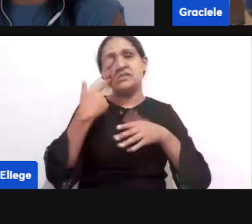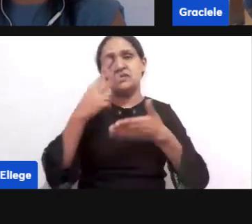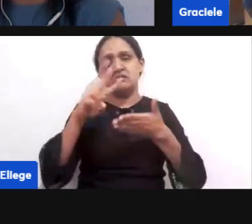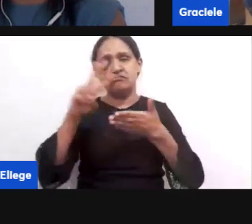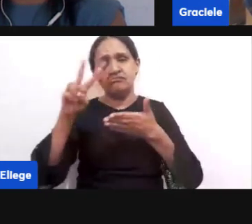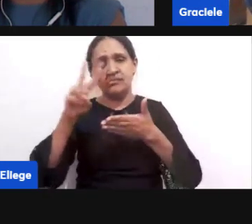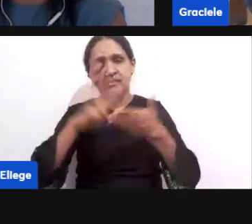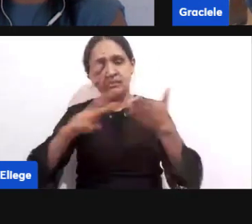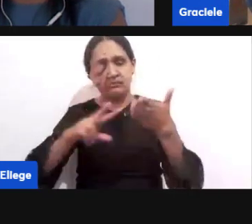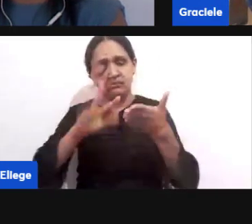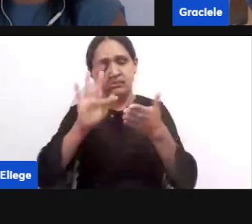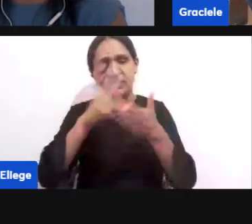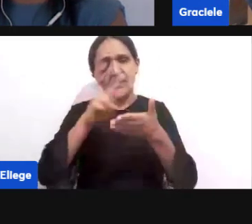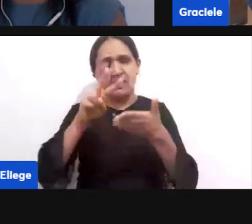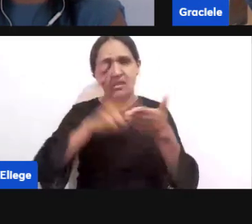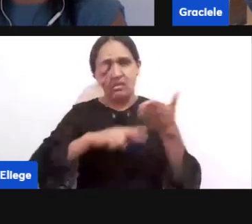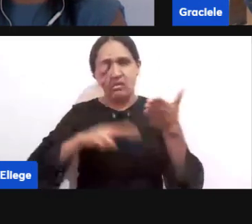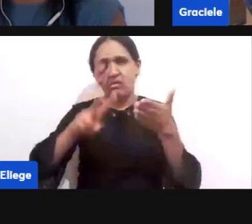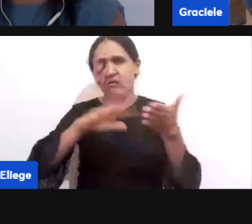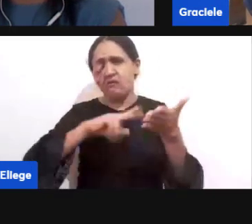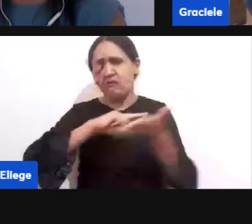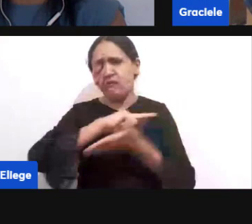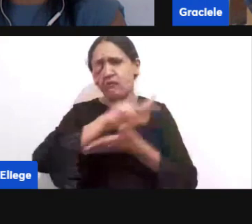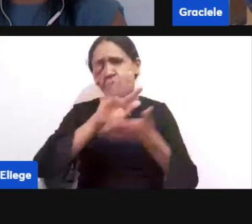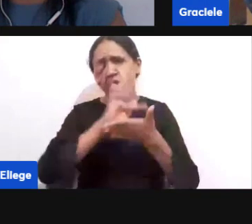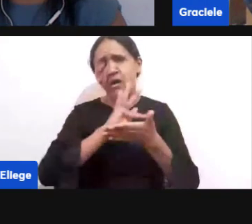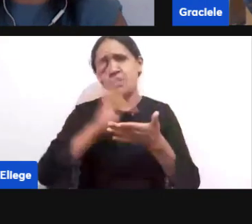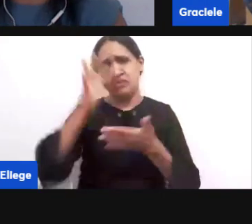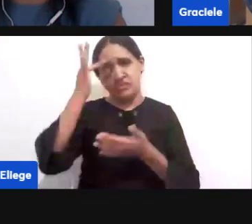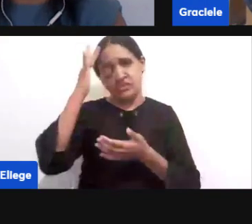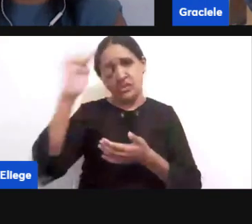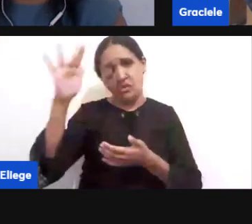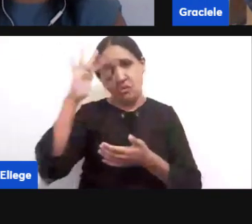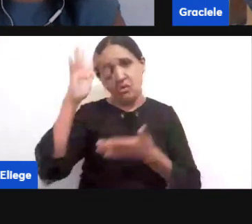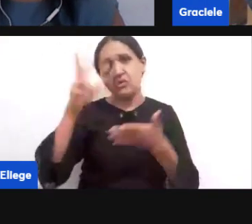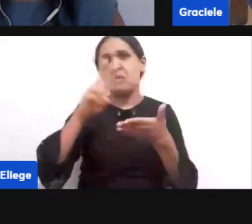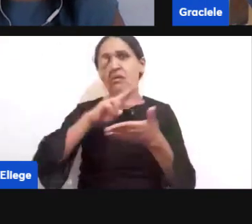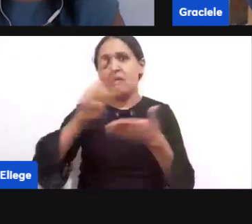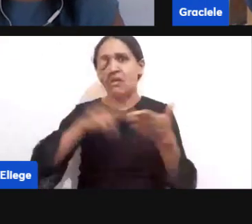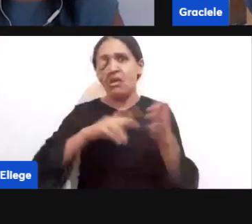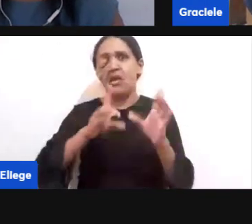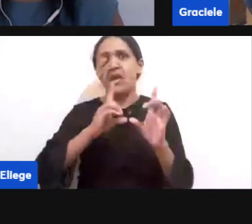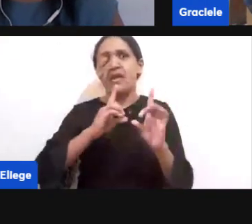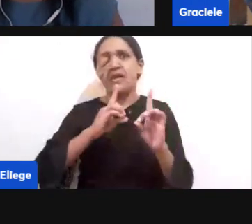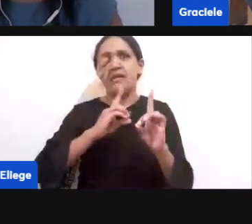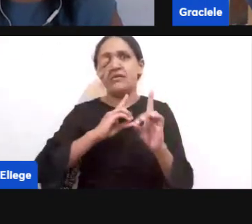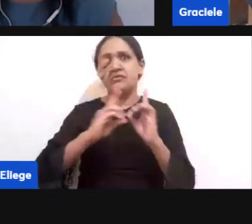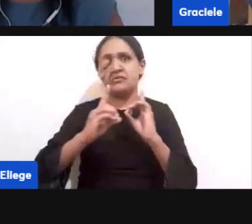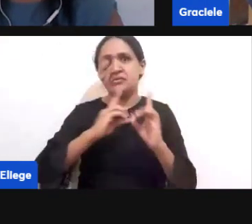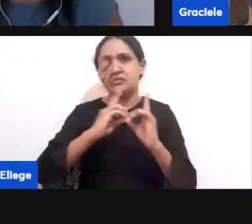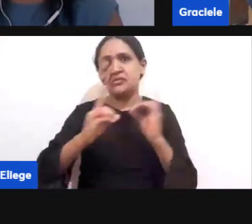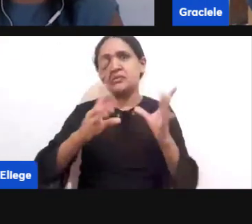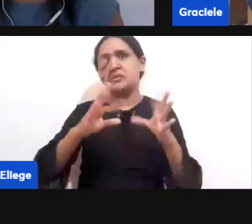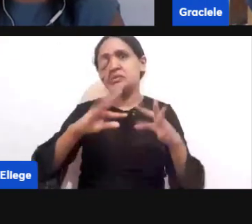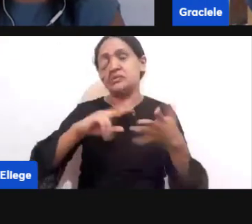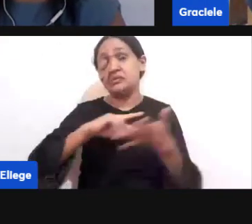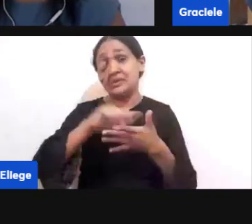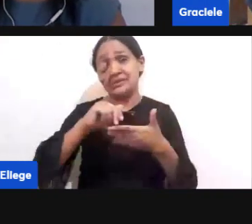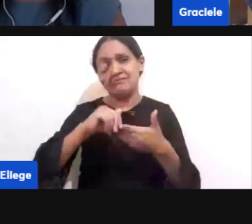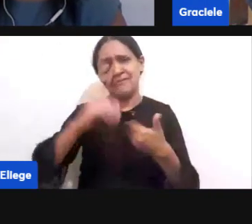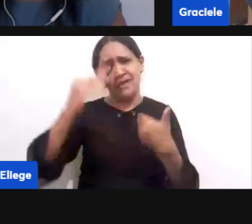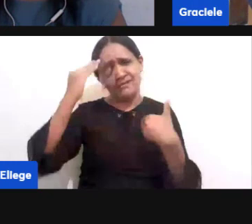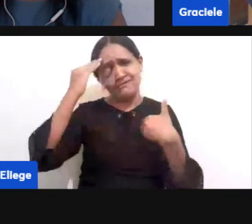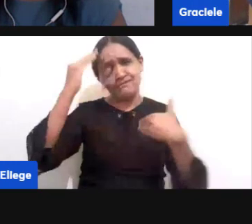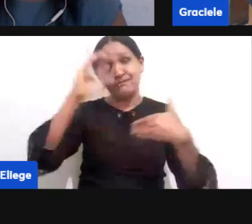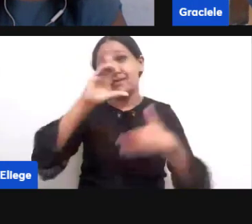e mudamos e vamos e voltamos e discutimos, mas graças a Deus deu certo. Espero que